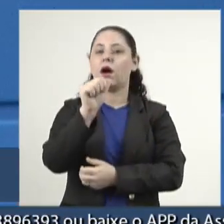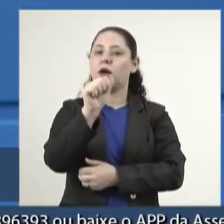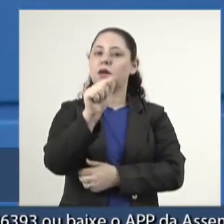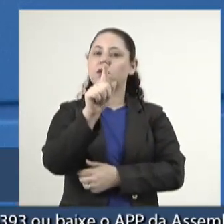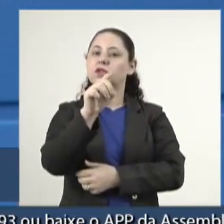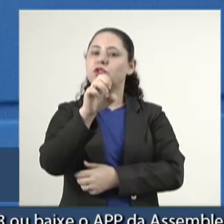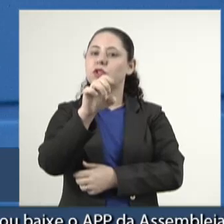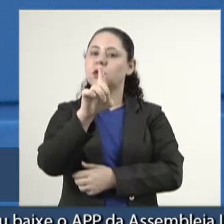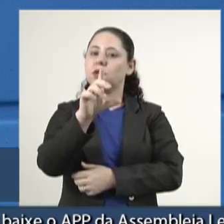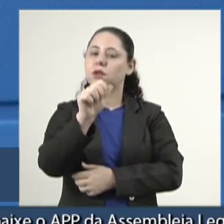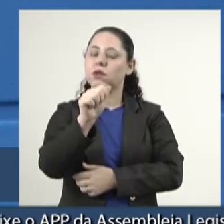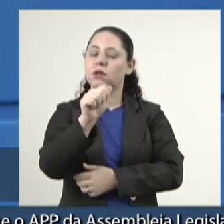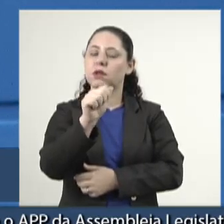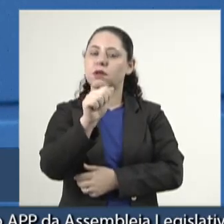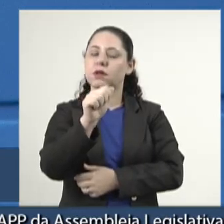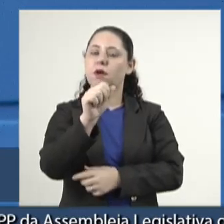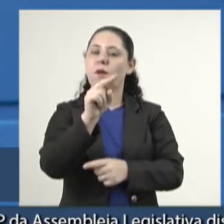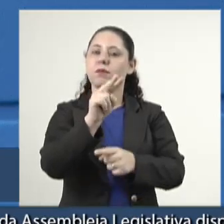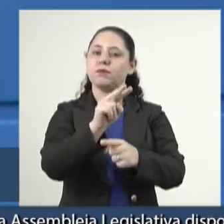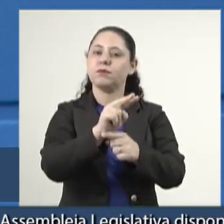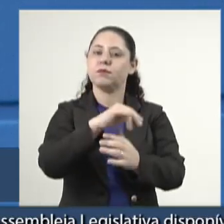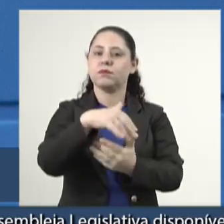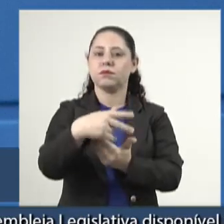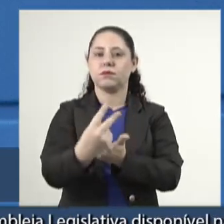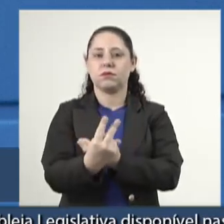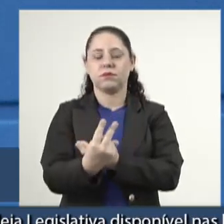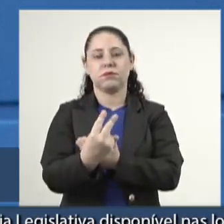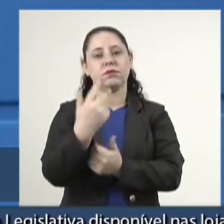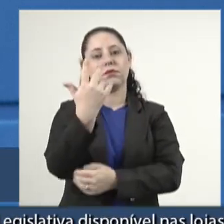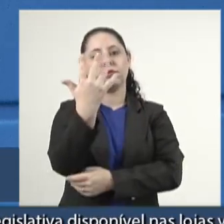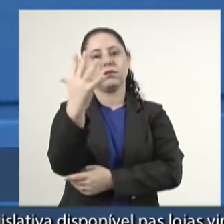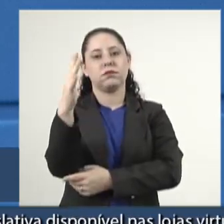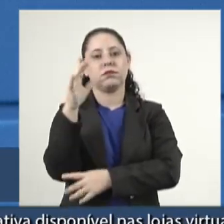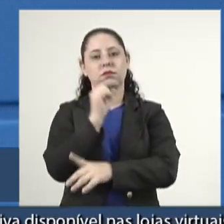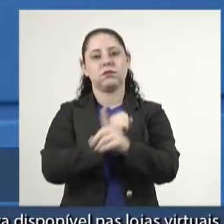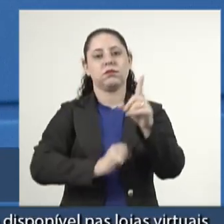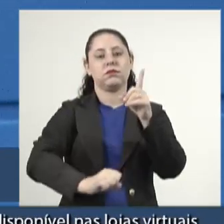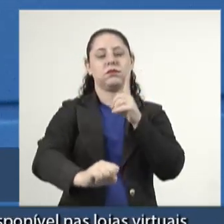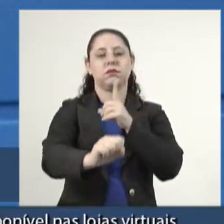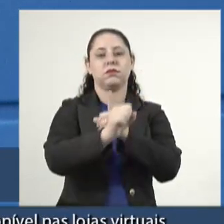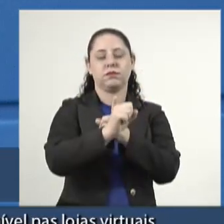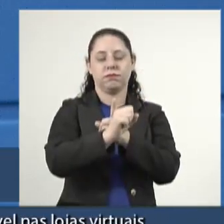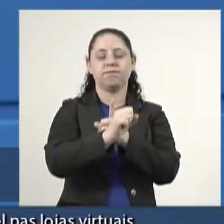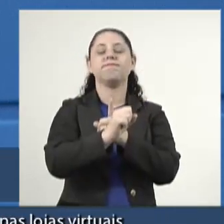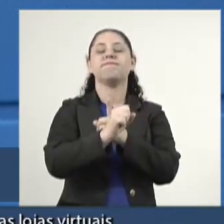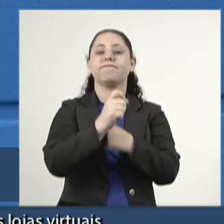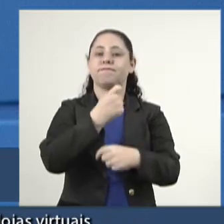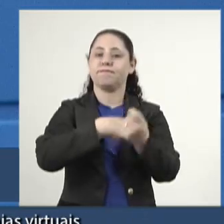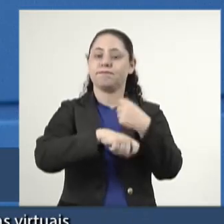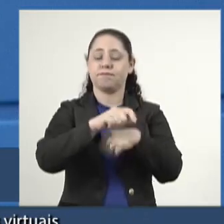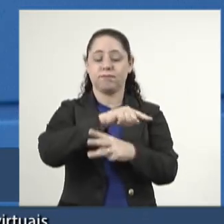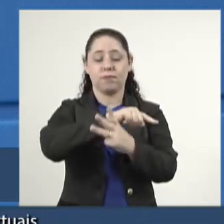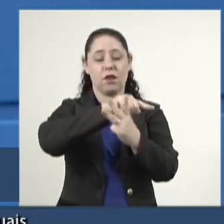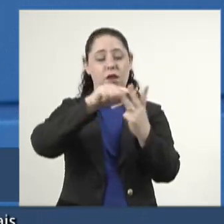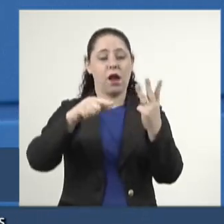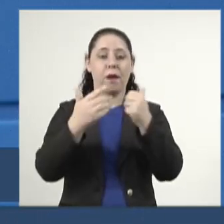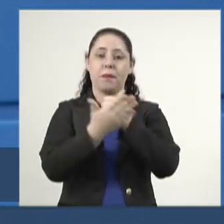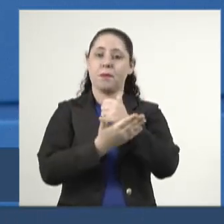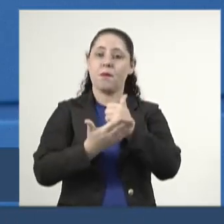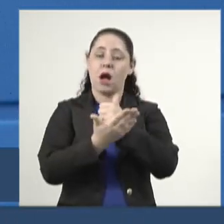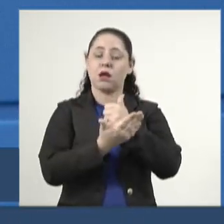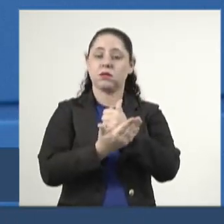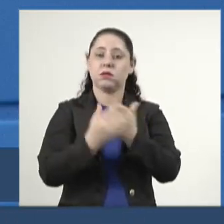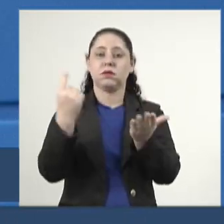agenda ESG, sustentabilidade, ambiental, social e governança. São os 3 pilares